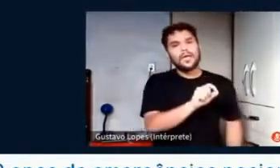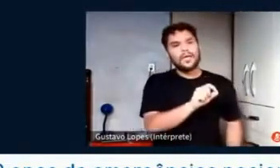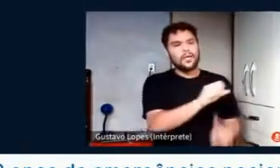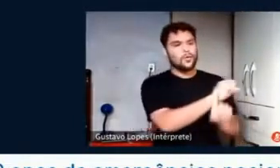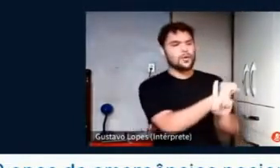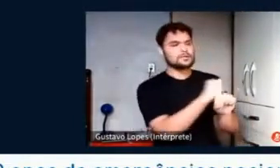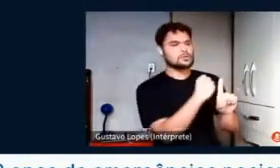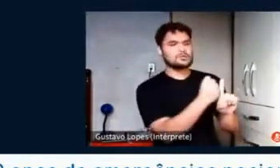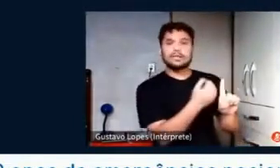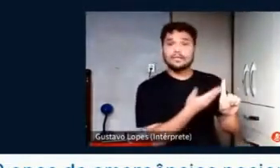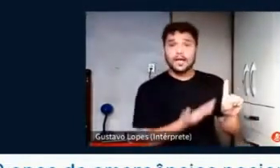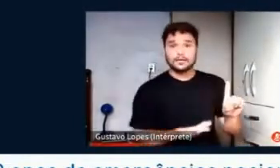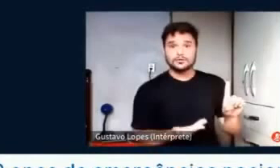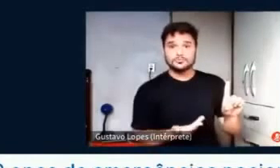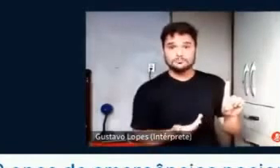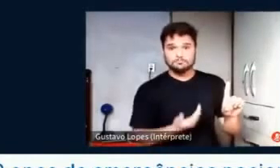né?